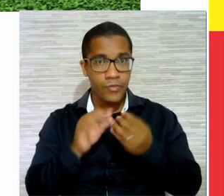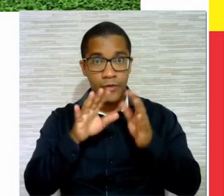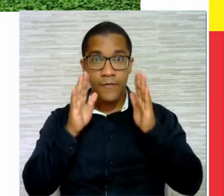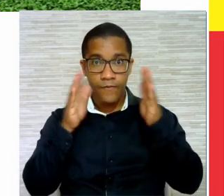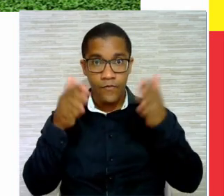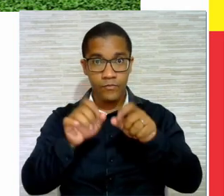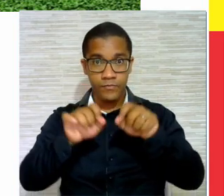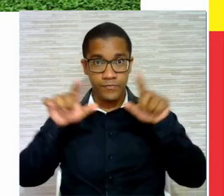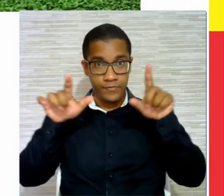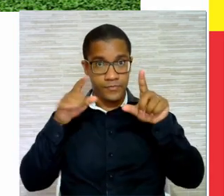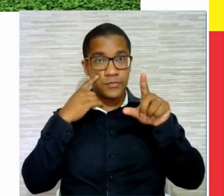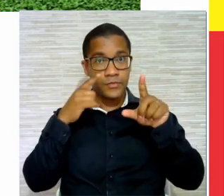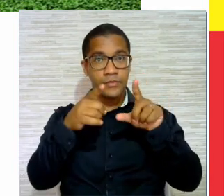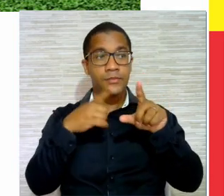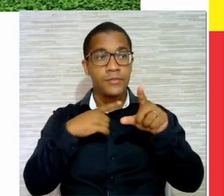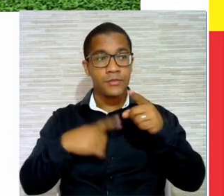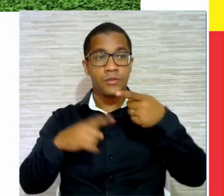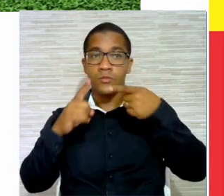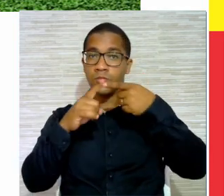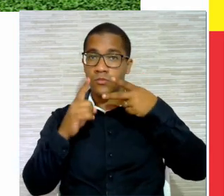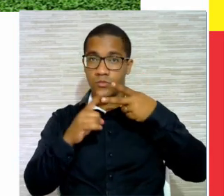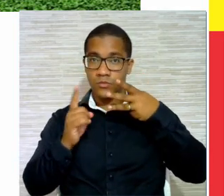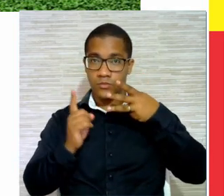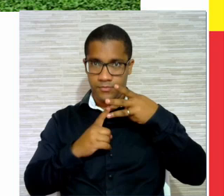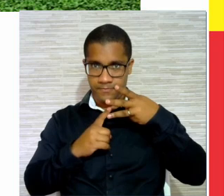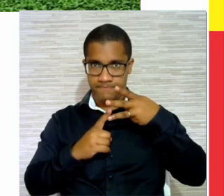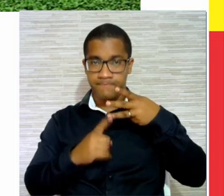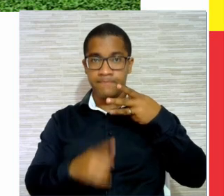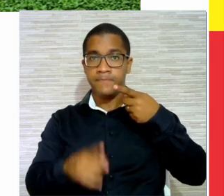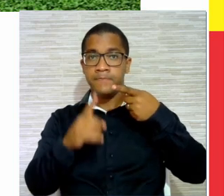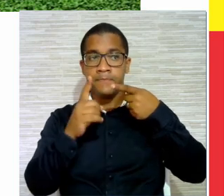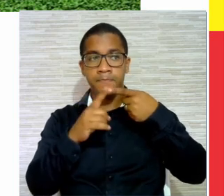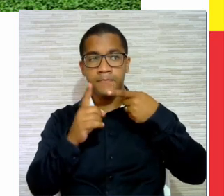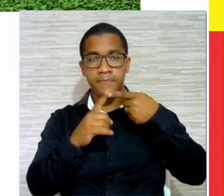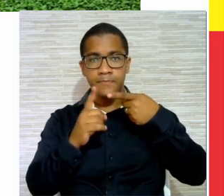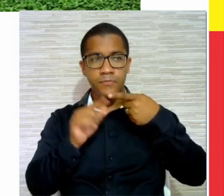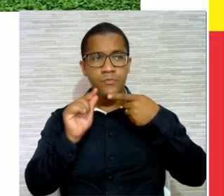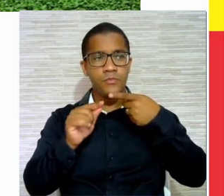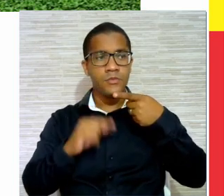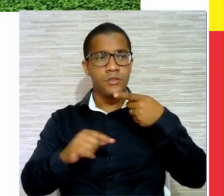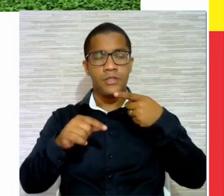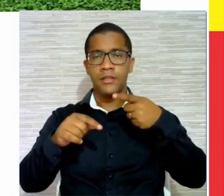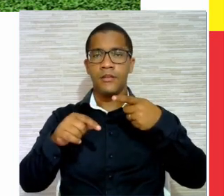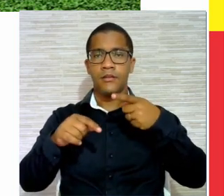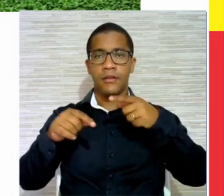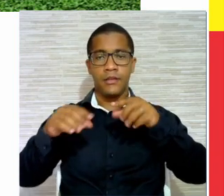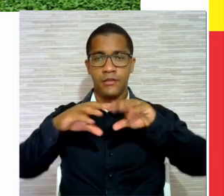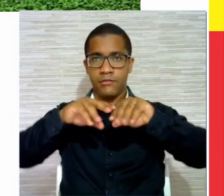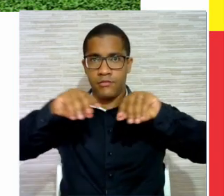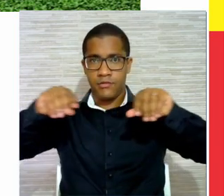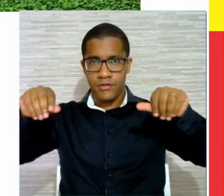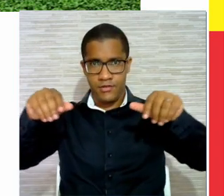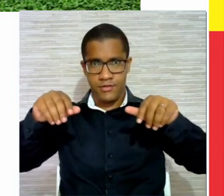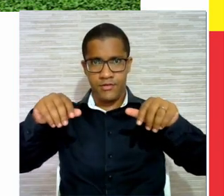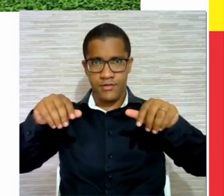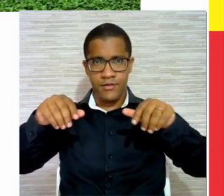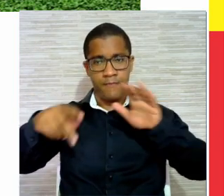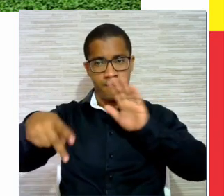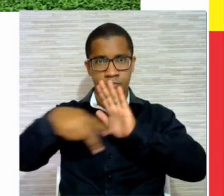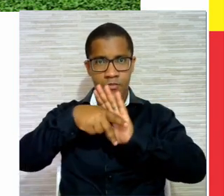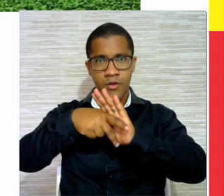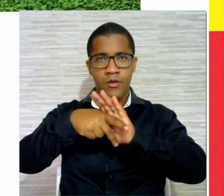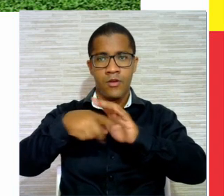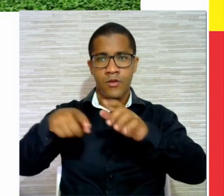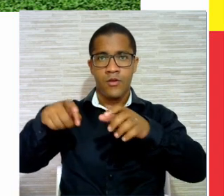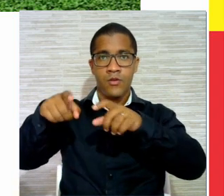agricultura comercial, né? Então eu coloquei 3 pontos também especiais. A gente vai ter a propriedade rural, tá? Muito importante